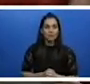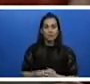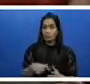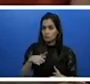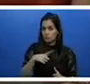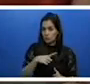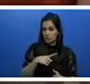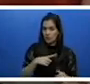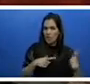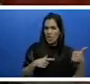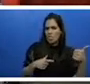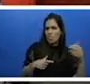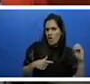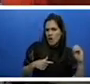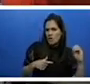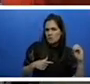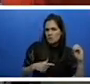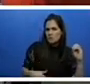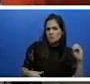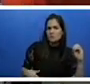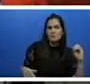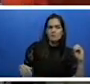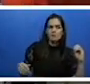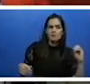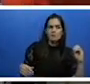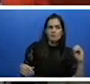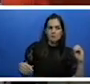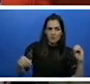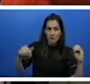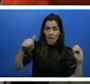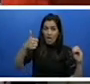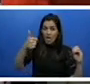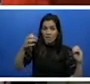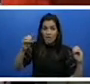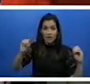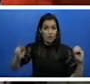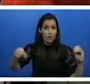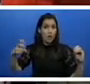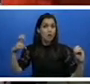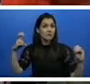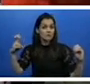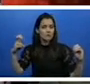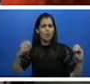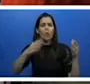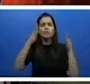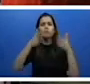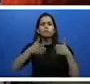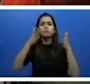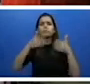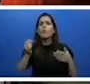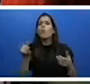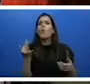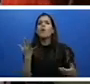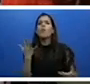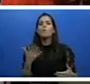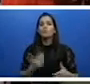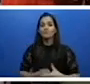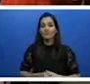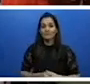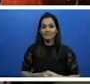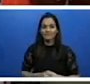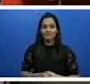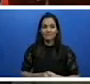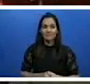marcações. Começa no 10, o meio da reta está 10,5, 10 inteiros e 5